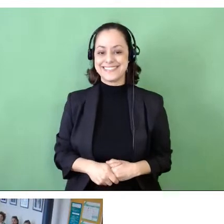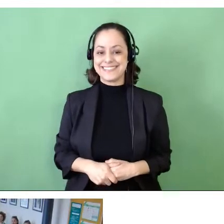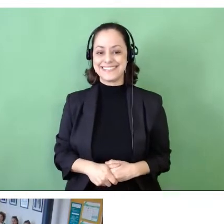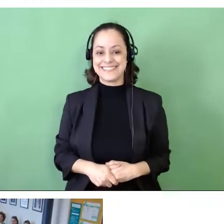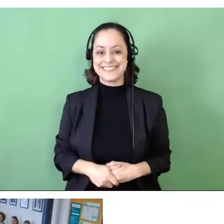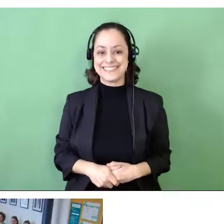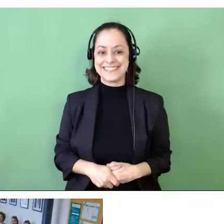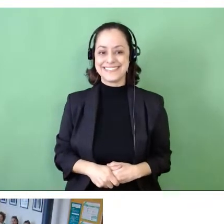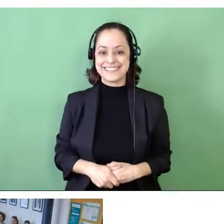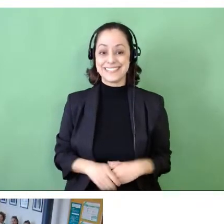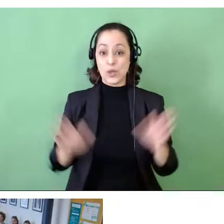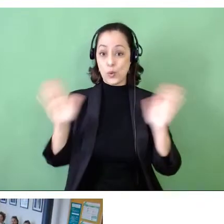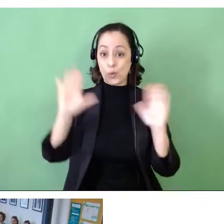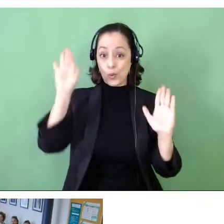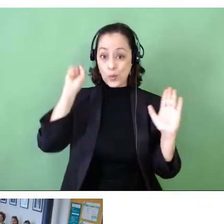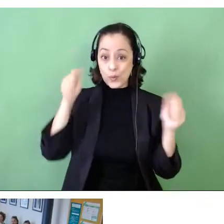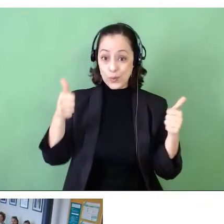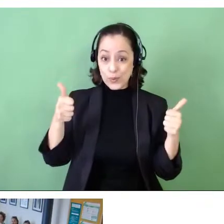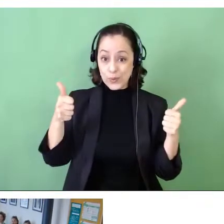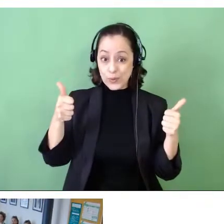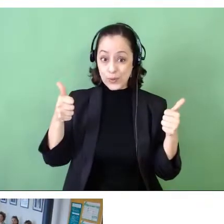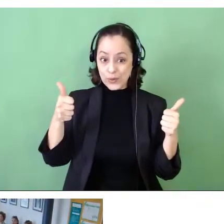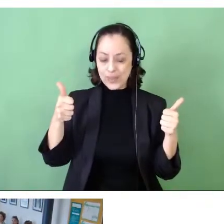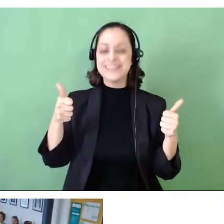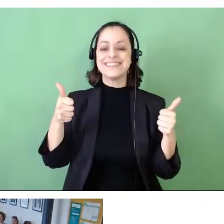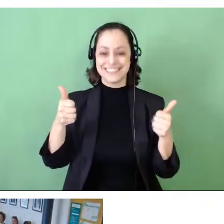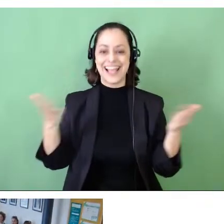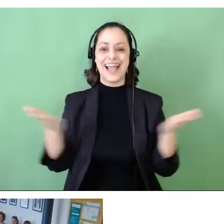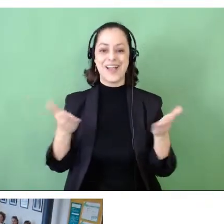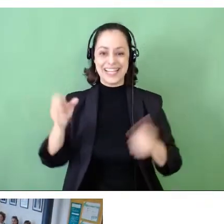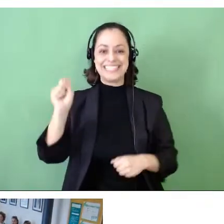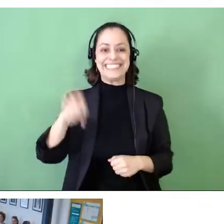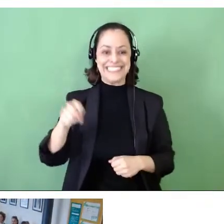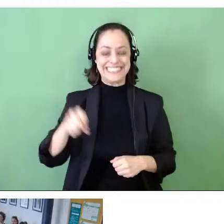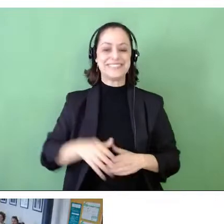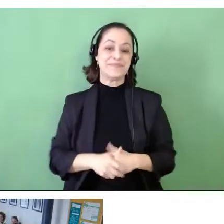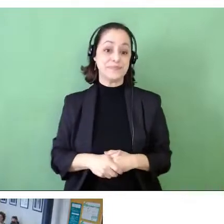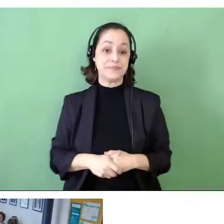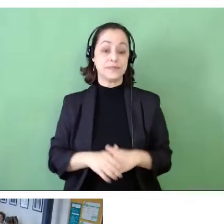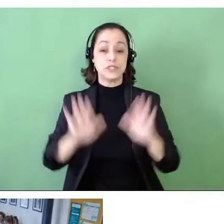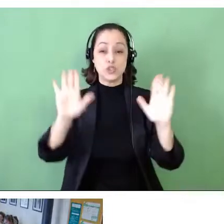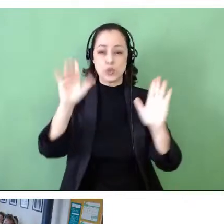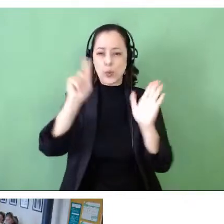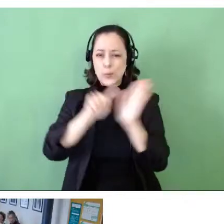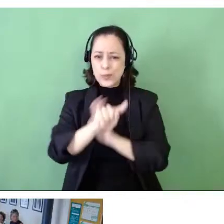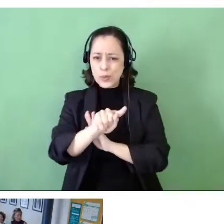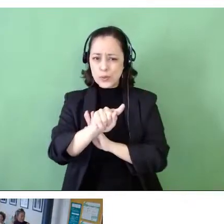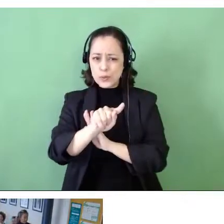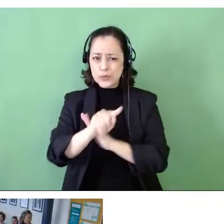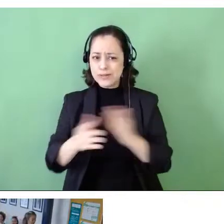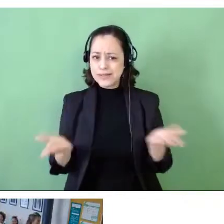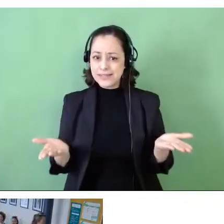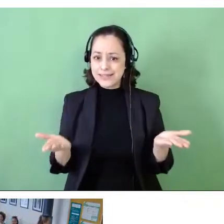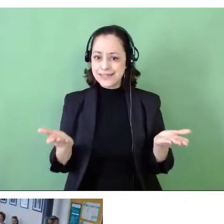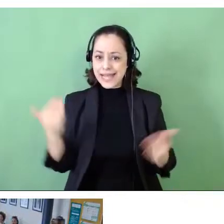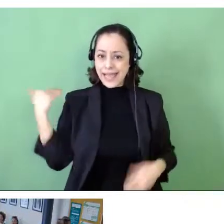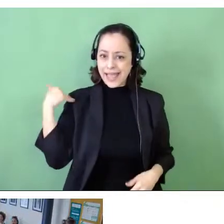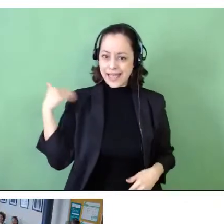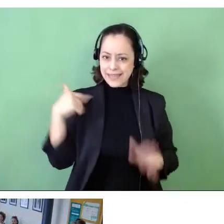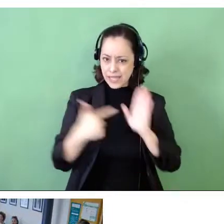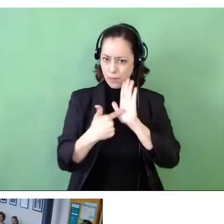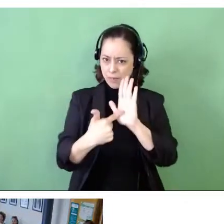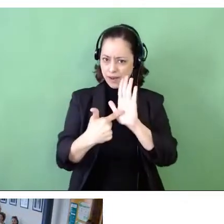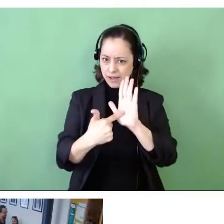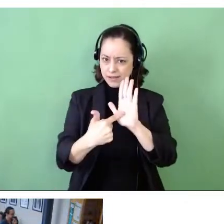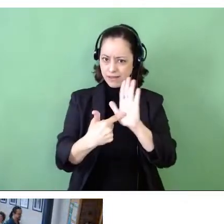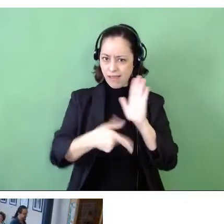Anabel? Oi. Agora sim. Tá. Só uma pergunta. A Renata vai apresentar antes